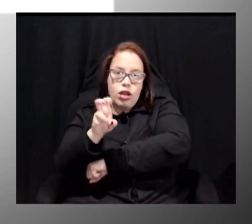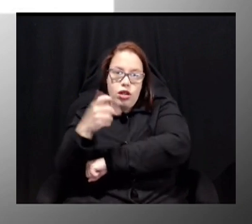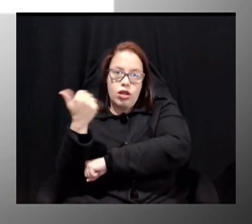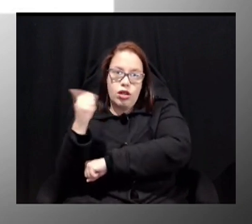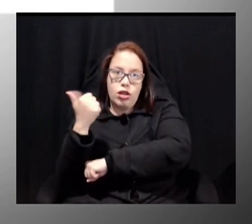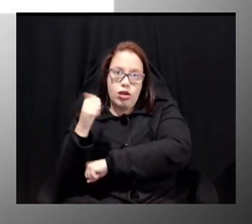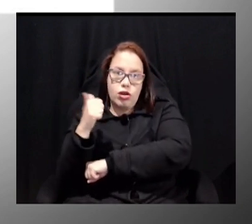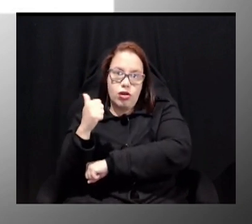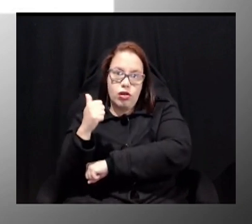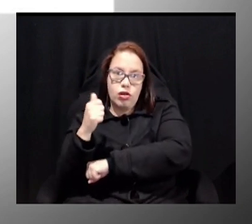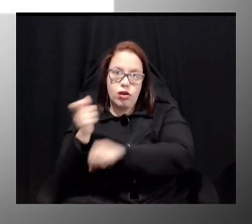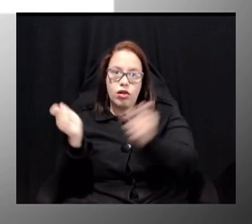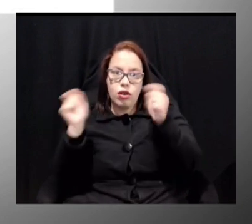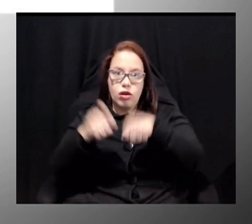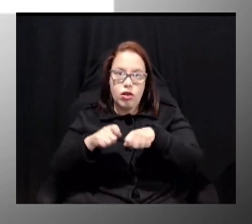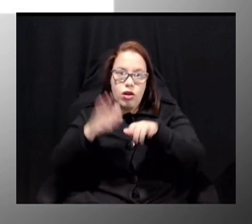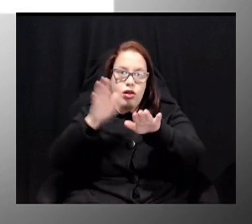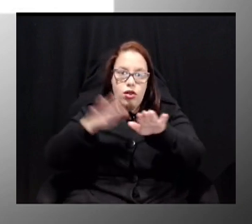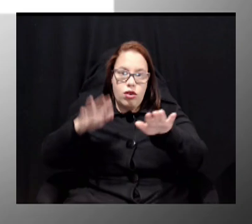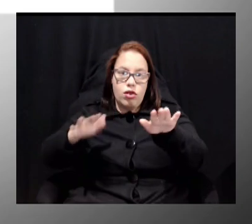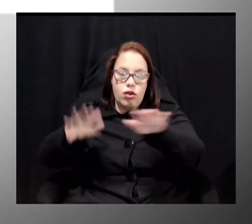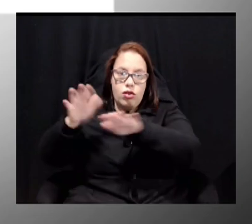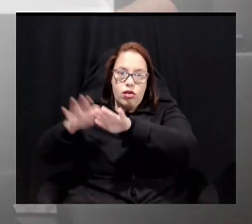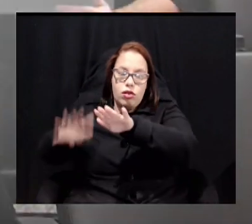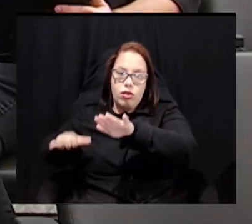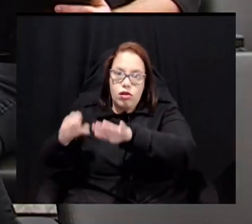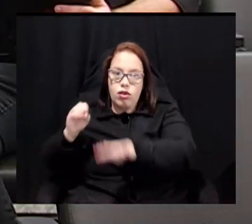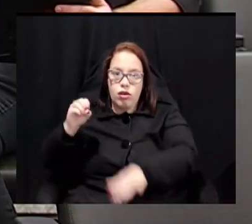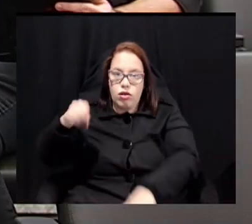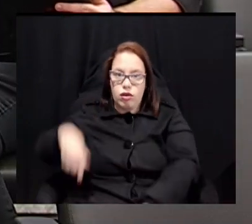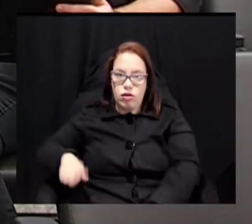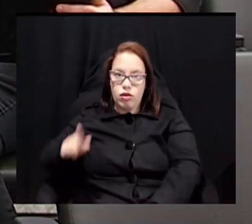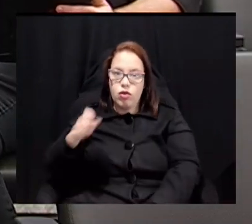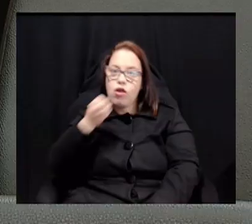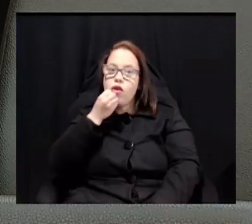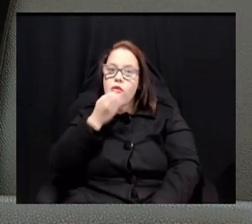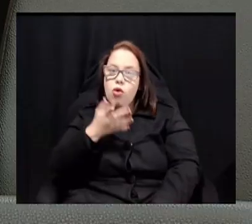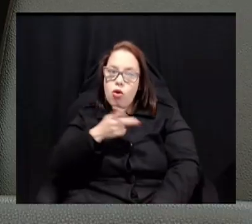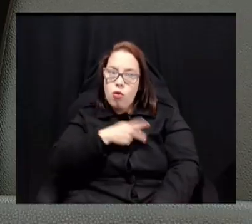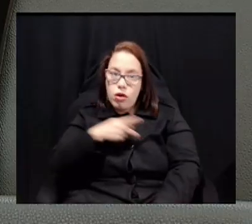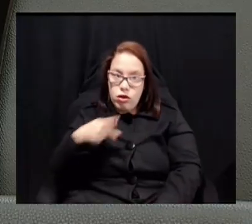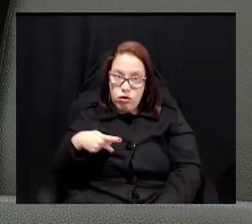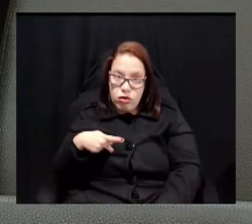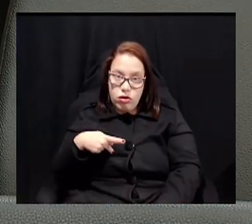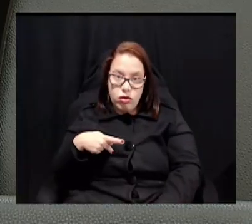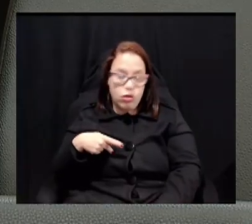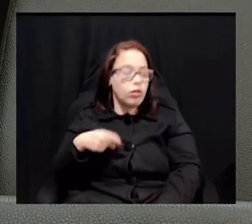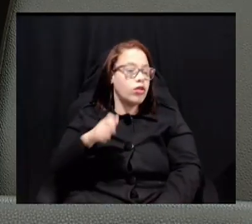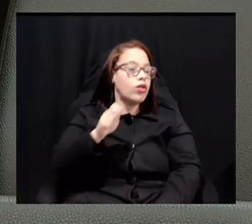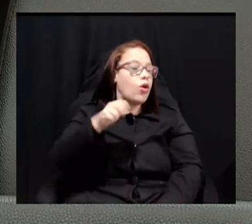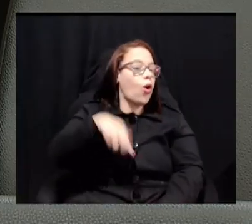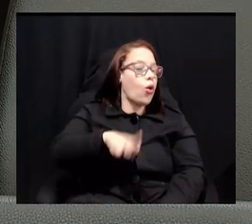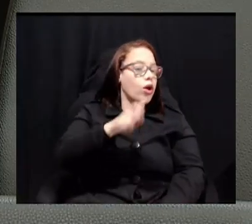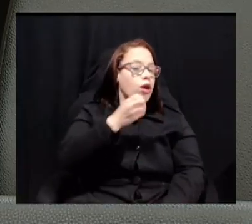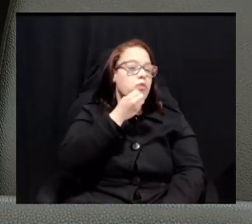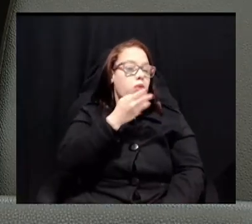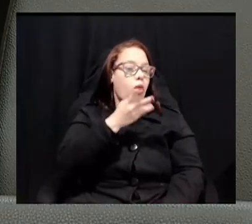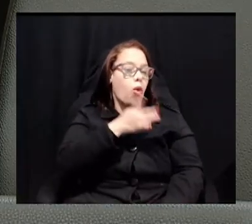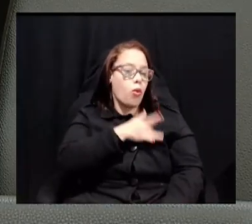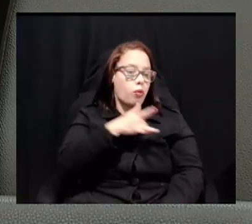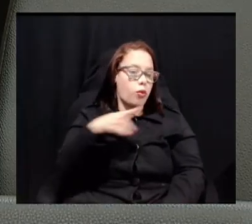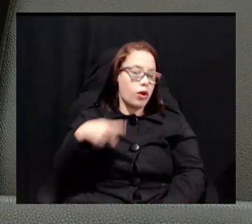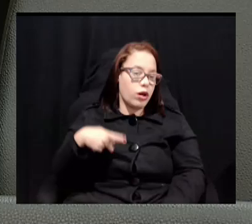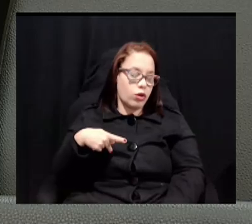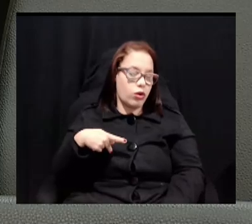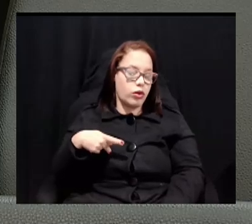carros e vans que deixam as crianças na ONG Bom Pastor. Exatamente. A ONG Bom Pastor, inclusive meu abraço a Kelly,